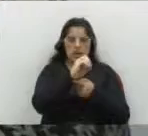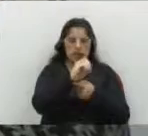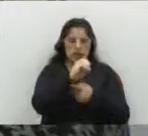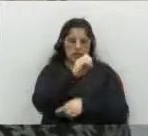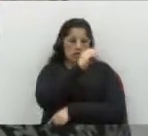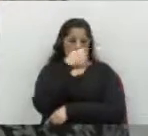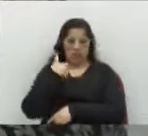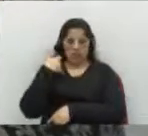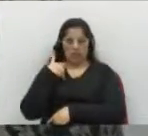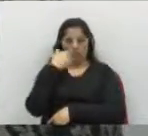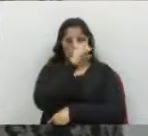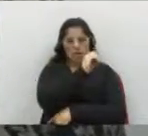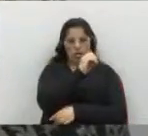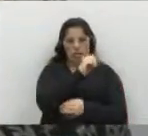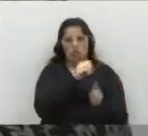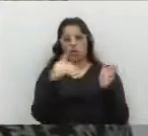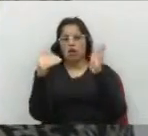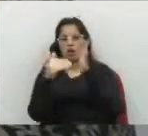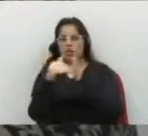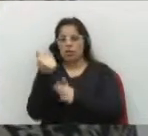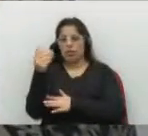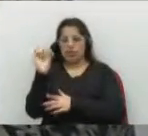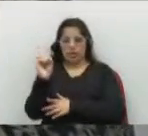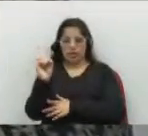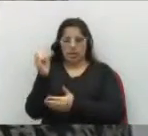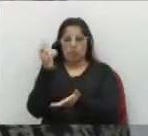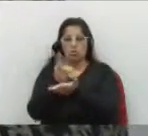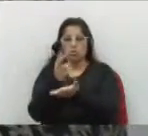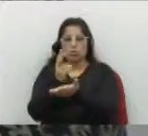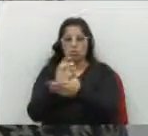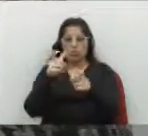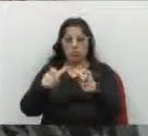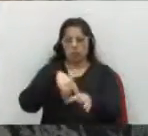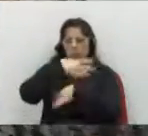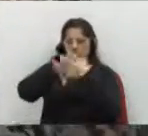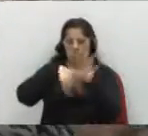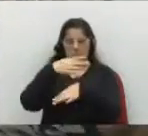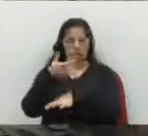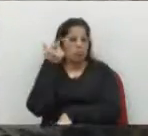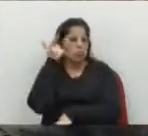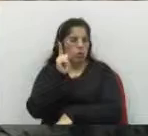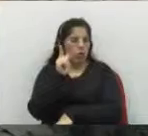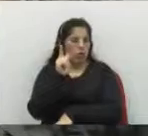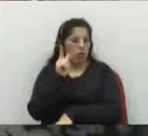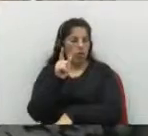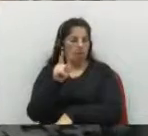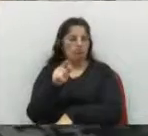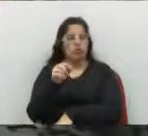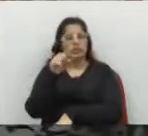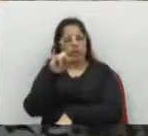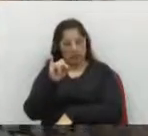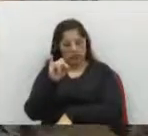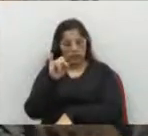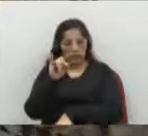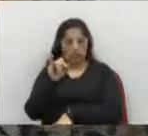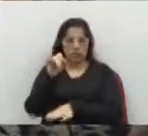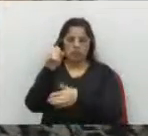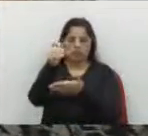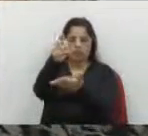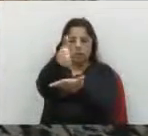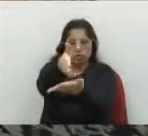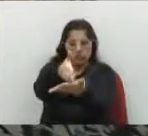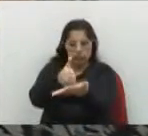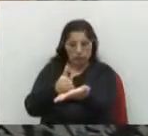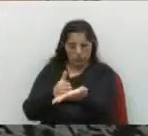espaço escolar. E a Escola Aldelena, ela está bem dividida, e ela tem o espaço do berçário, um espaço próprio